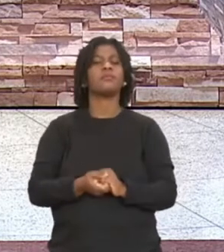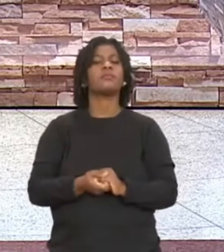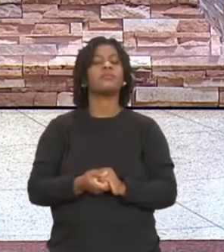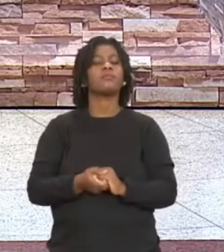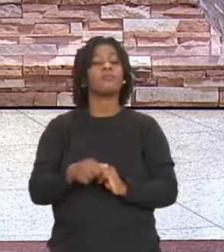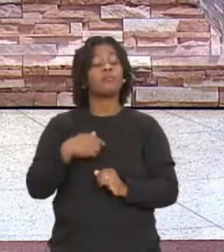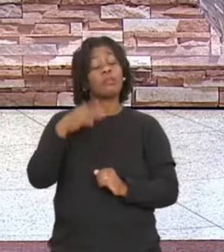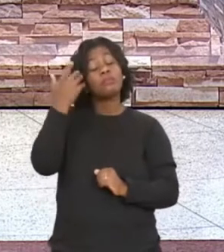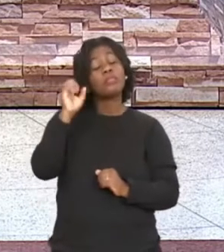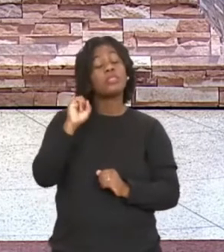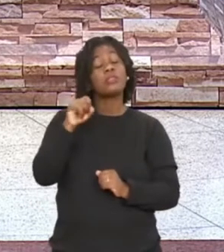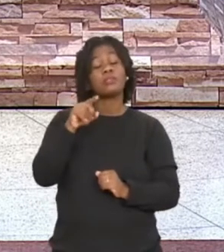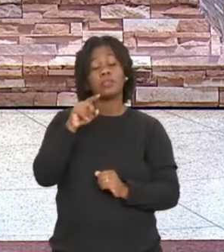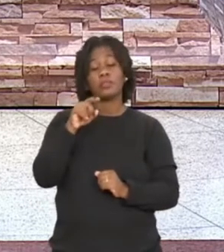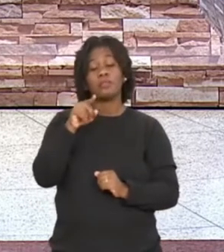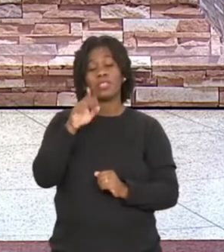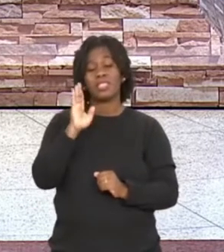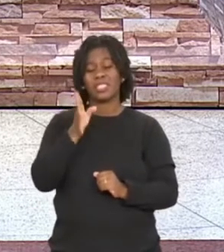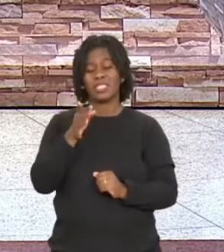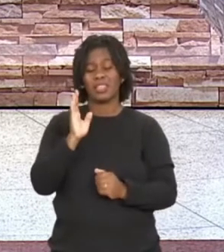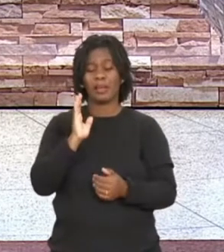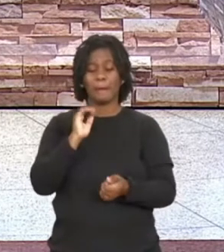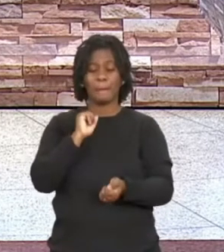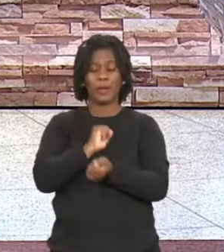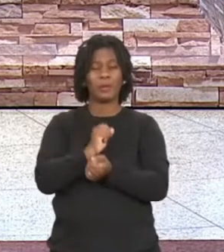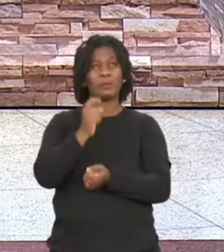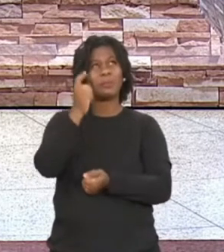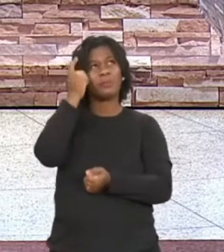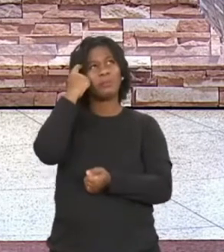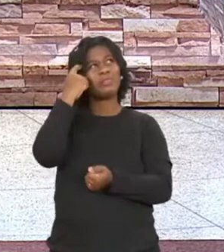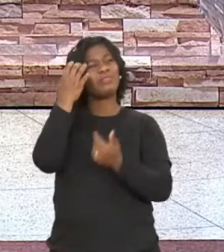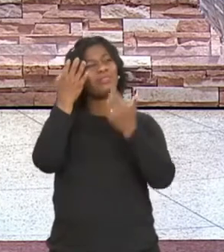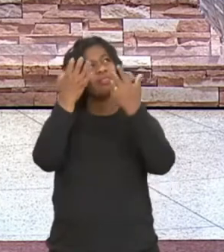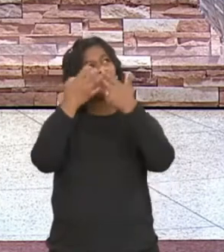se você já parou para pensar